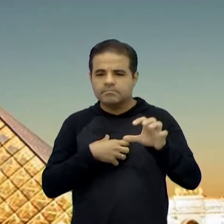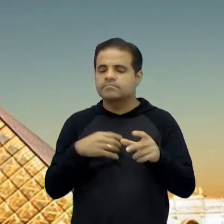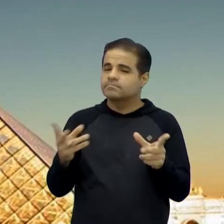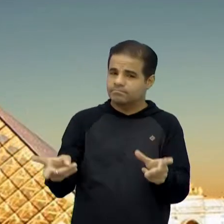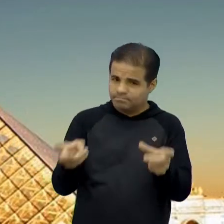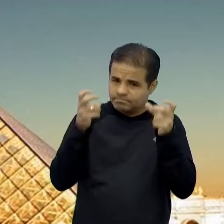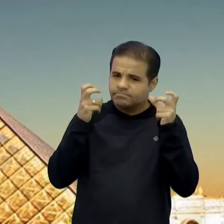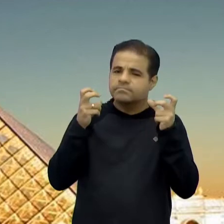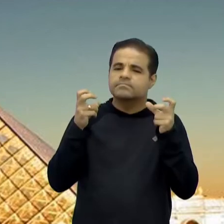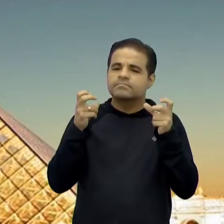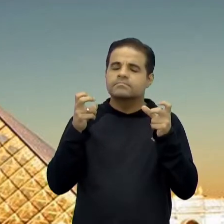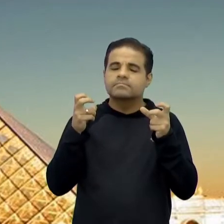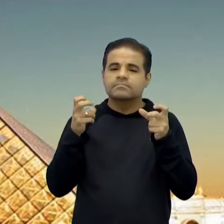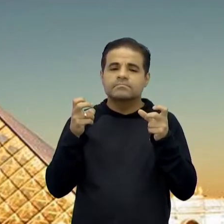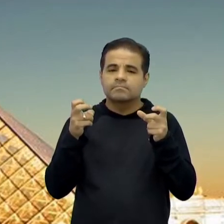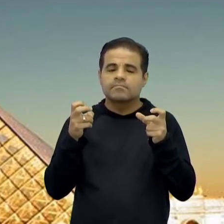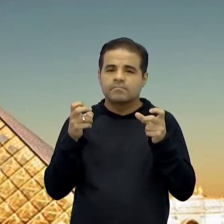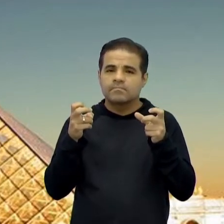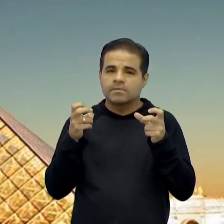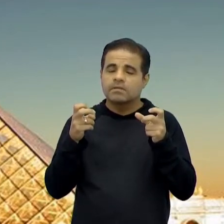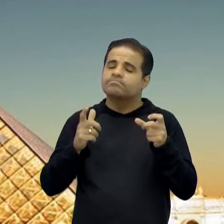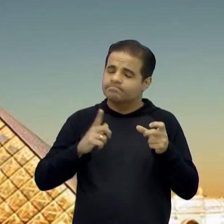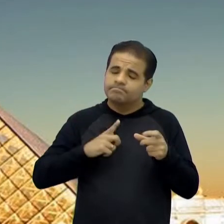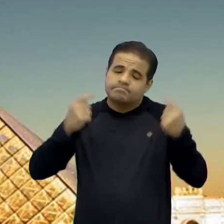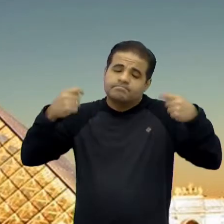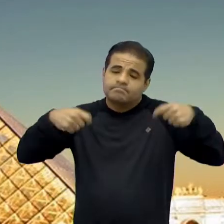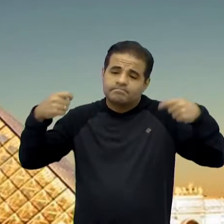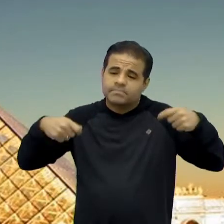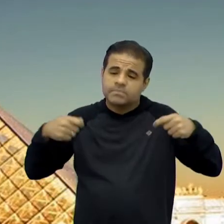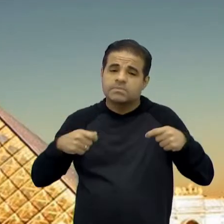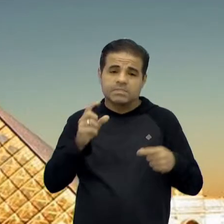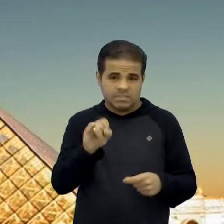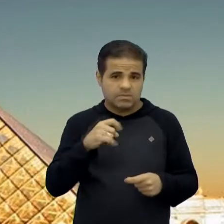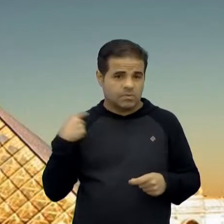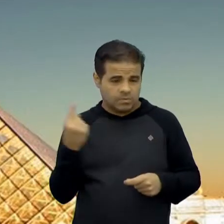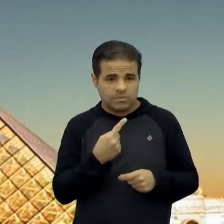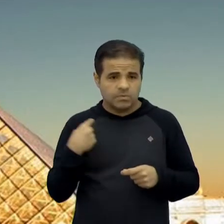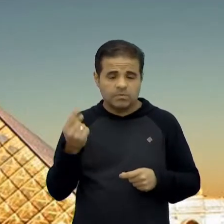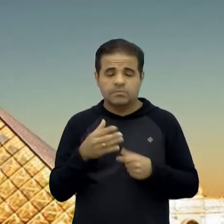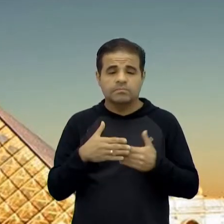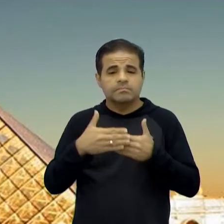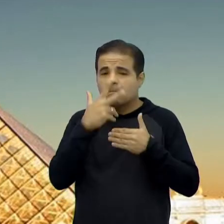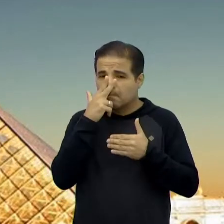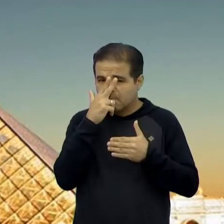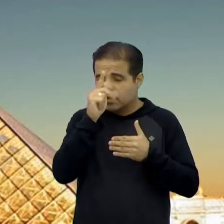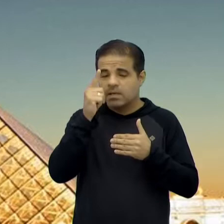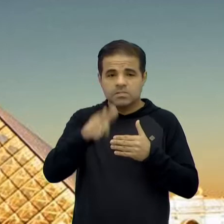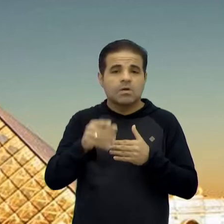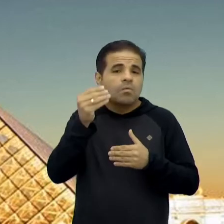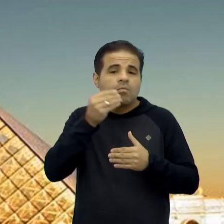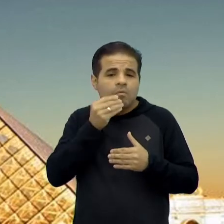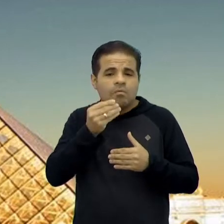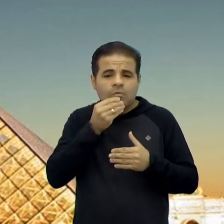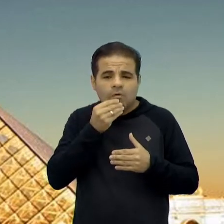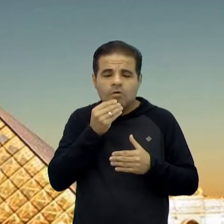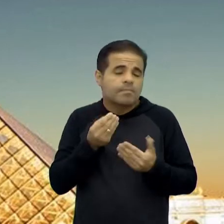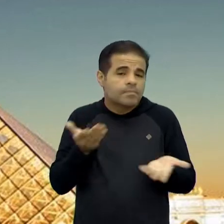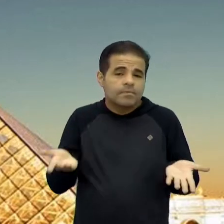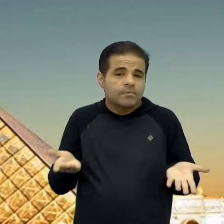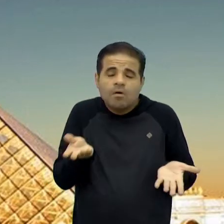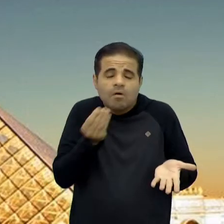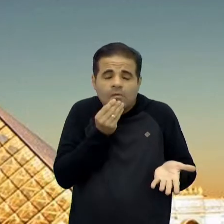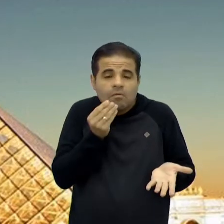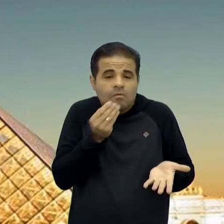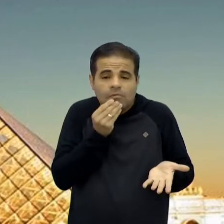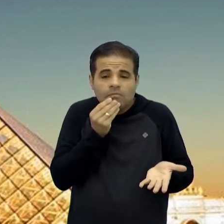perceber que, olha, temos que, se fosse comigo, né? Porque parece que é o óbvio, mas o